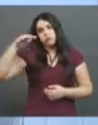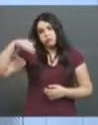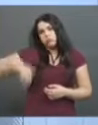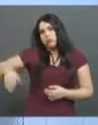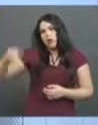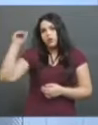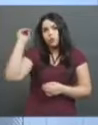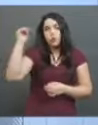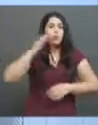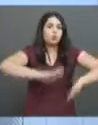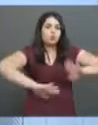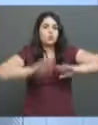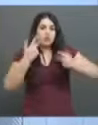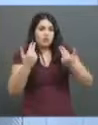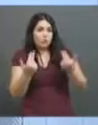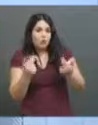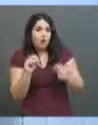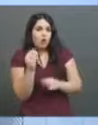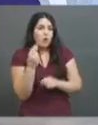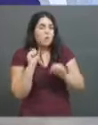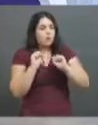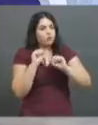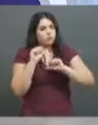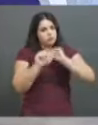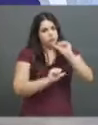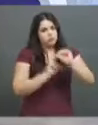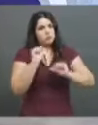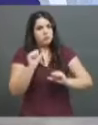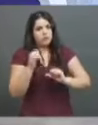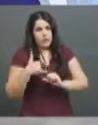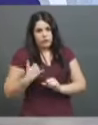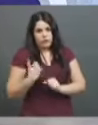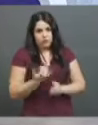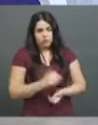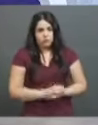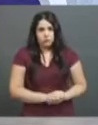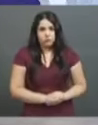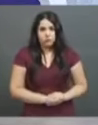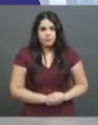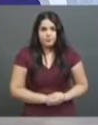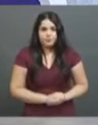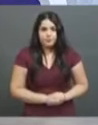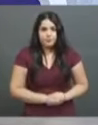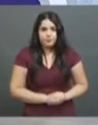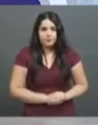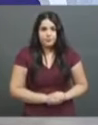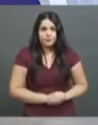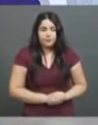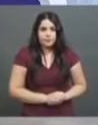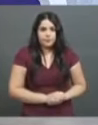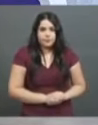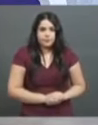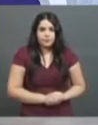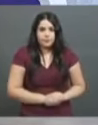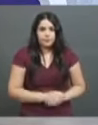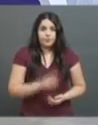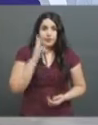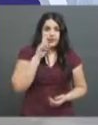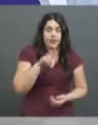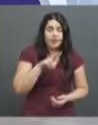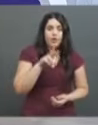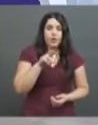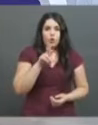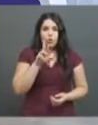Os cuidados são os mesmos ou podem mudar de acordo com a etapa da vida? Do ponto de vista urológico,